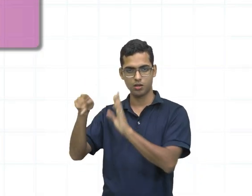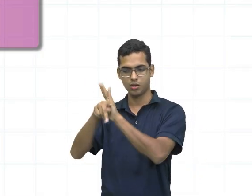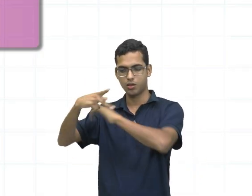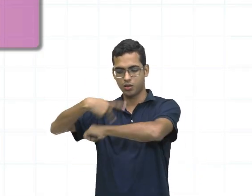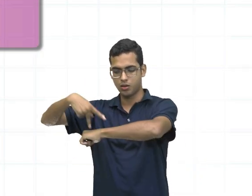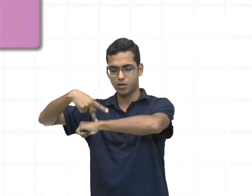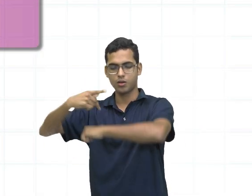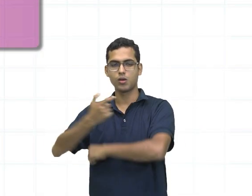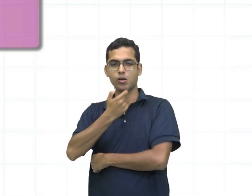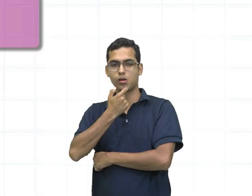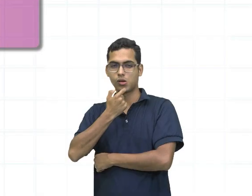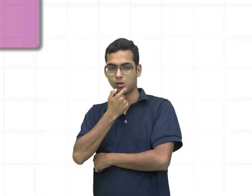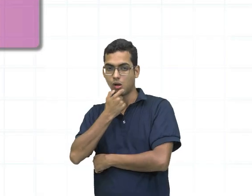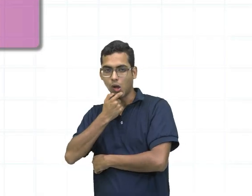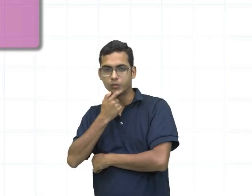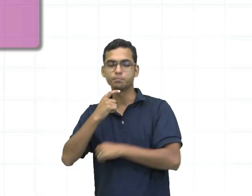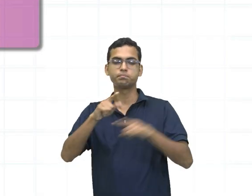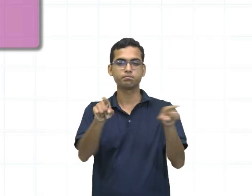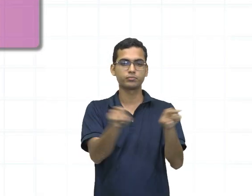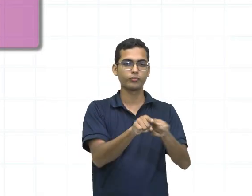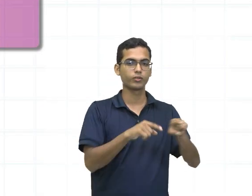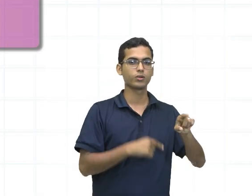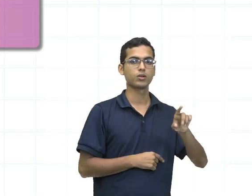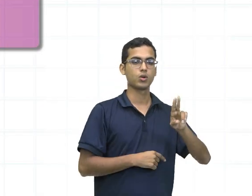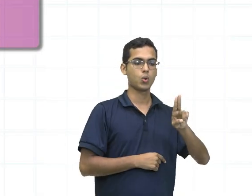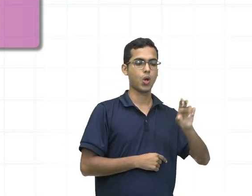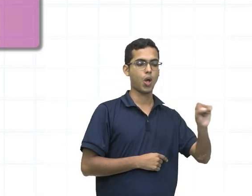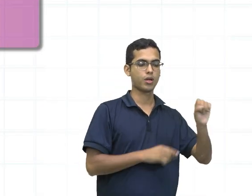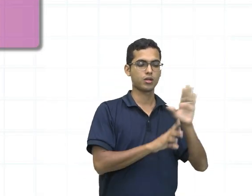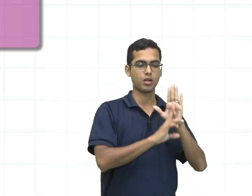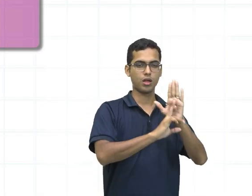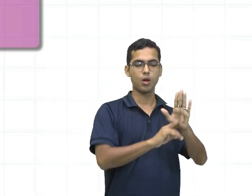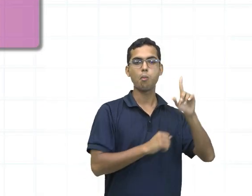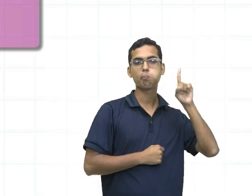Então, para esse objeto aqui, ó,